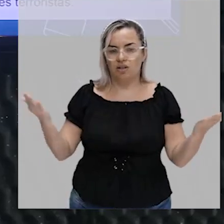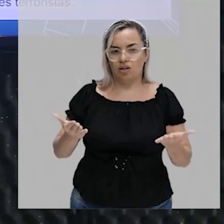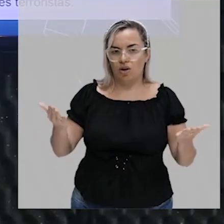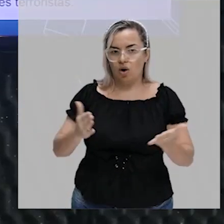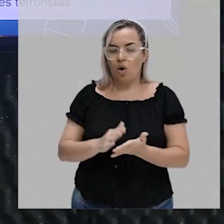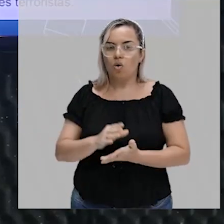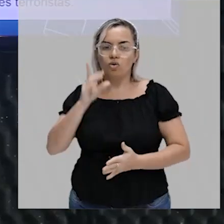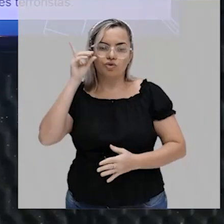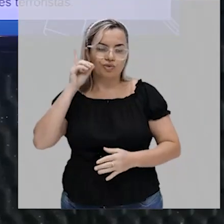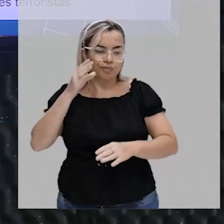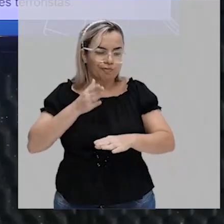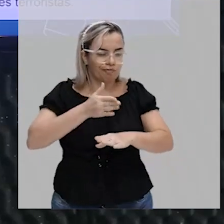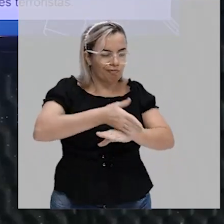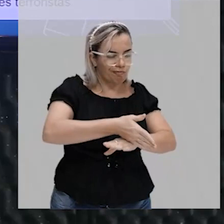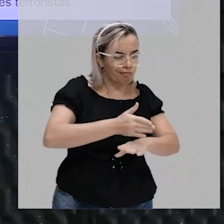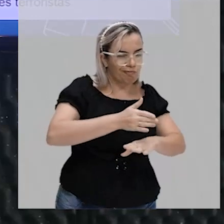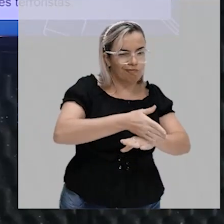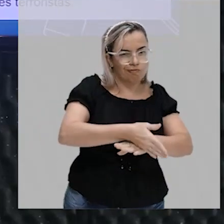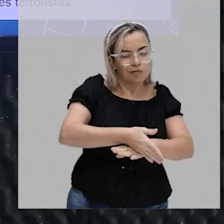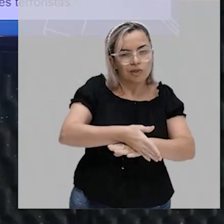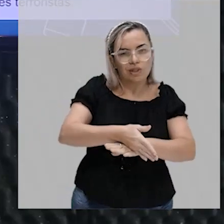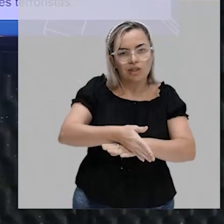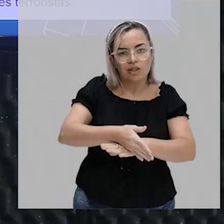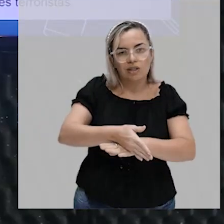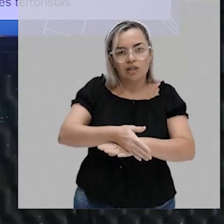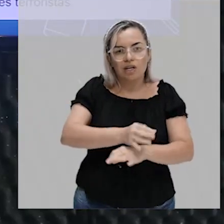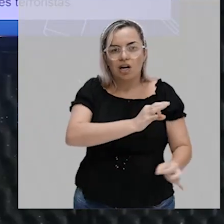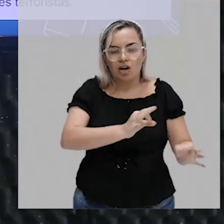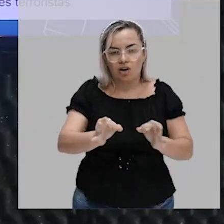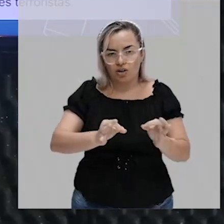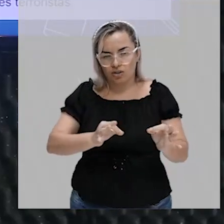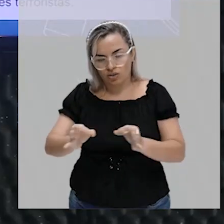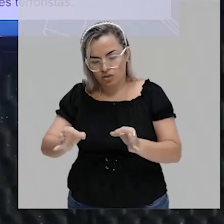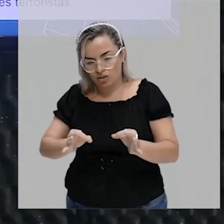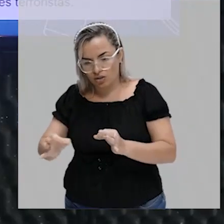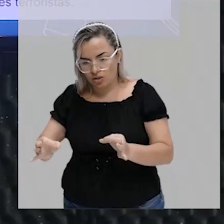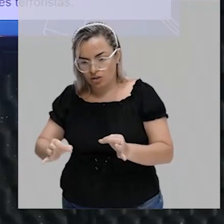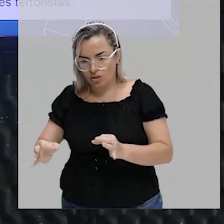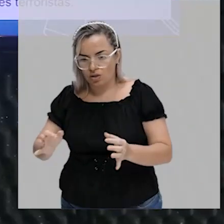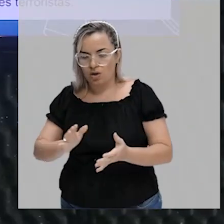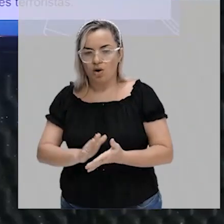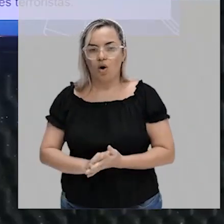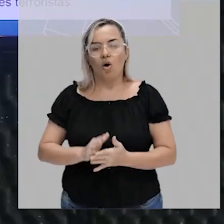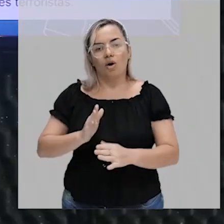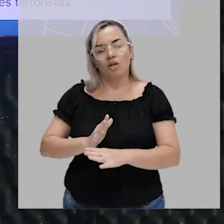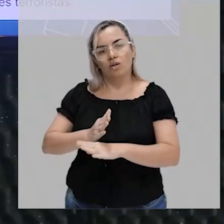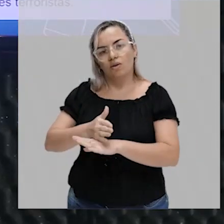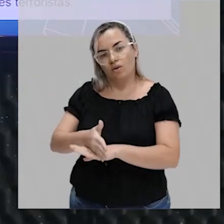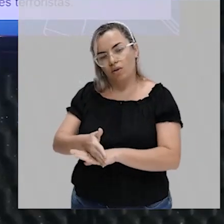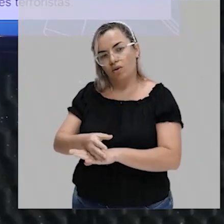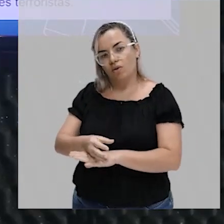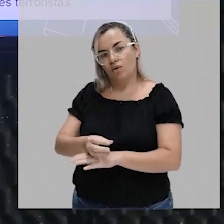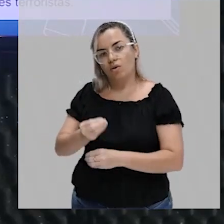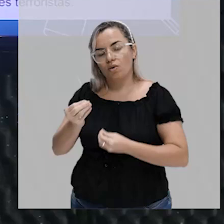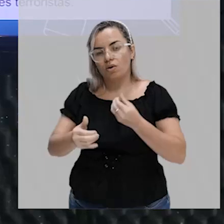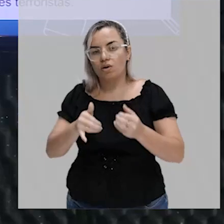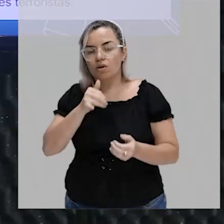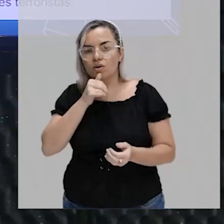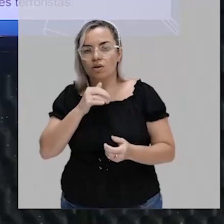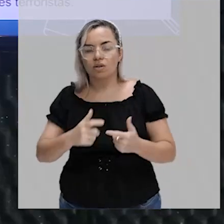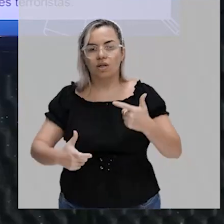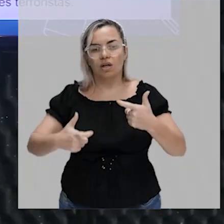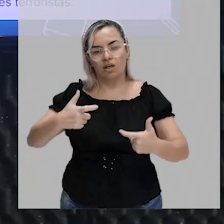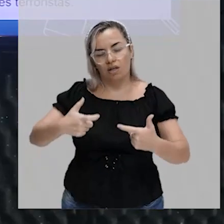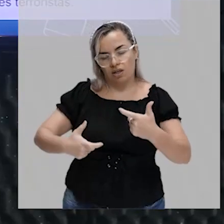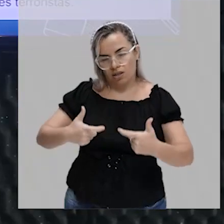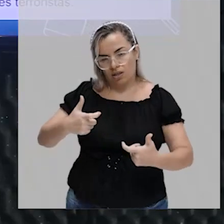diplomáticas, ou tentando interferir de alguma forma. Por exemplo, a Guerra do Golfo. A gente percebe, por exemplo, as relações ali entre Israel e Palestina. A gente